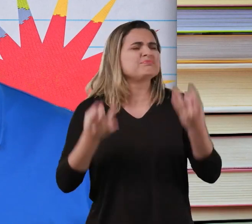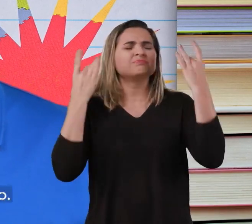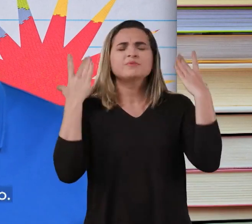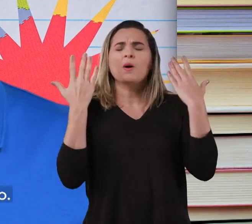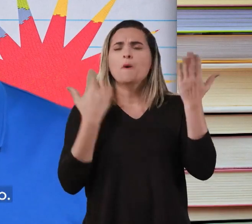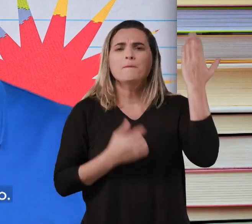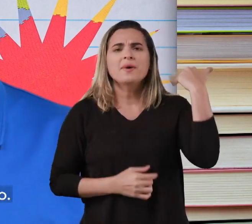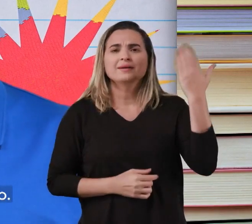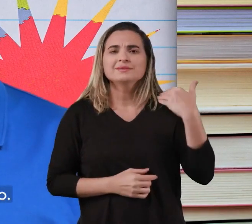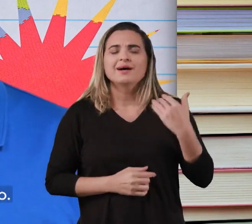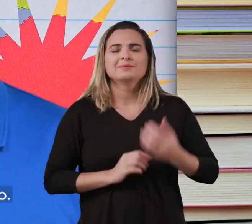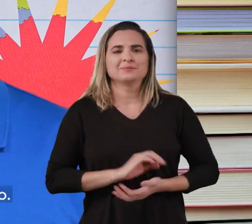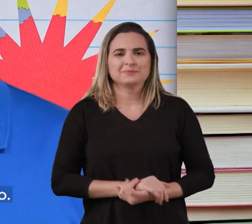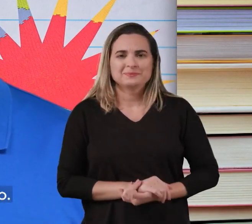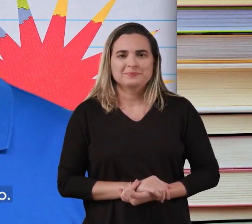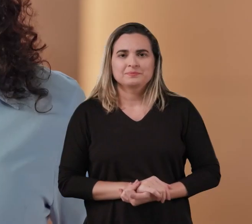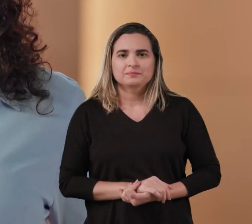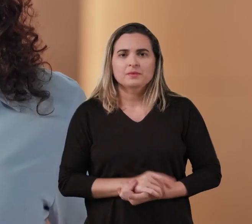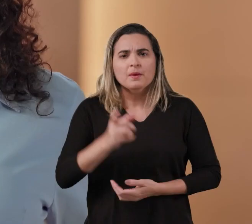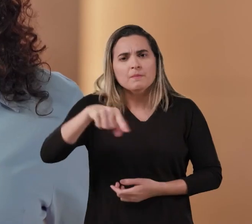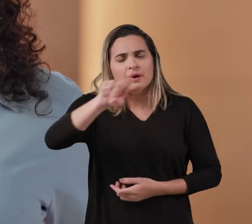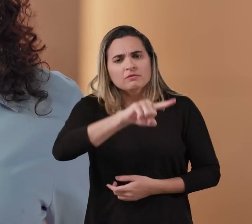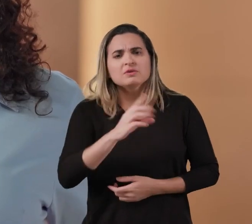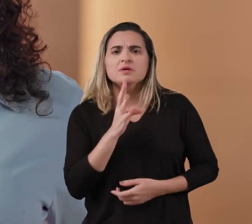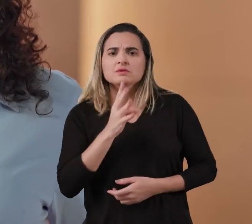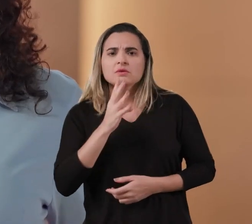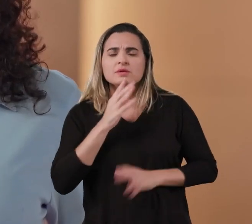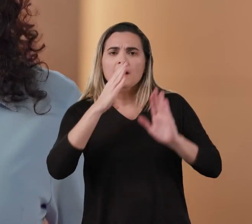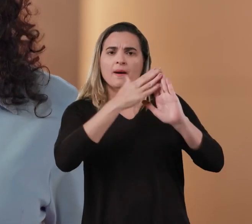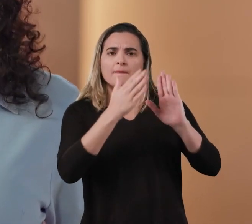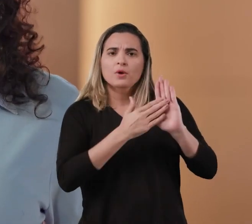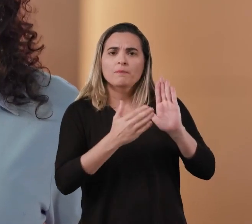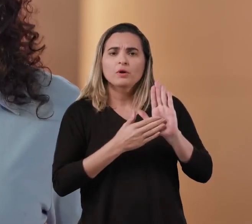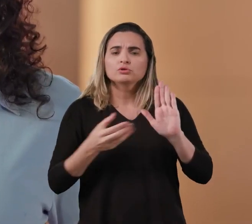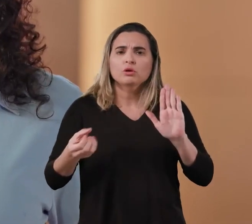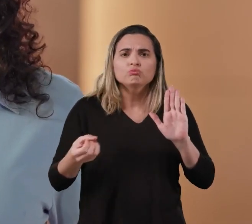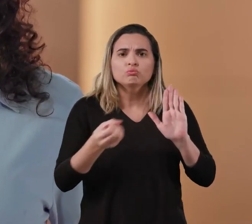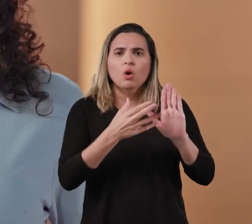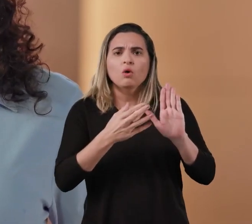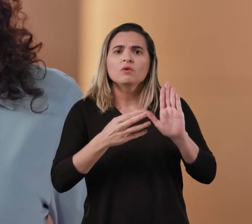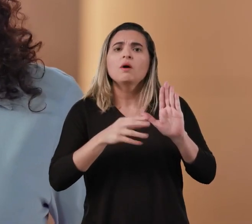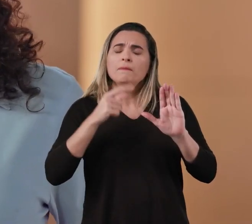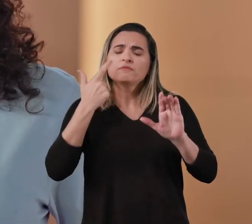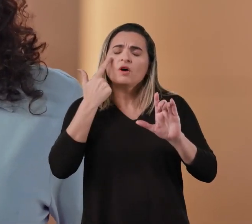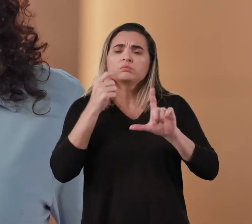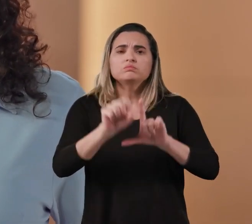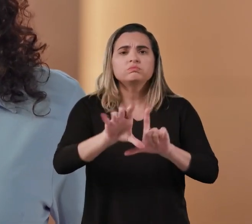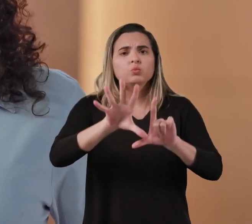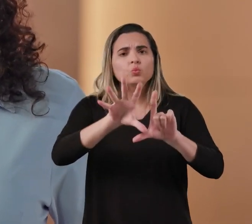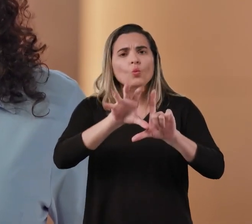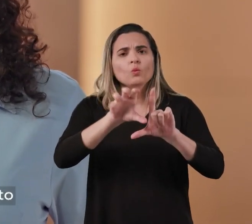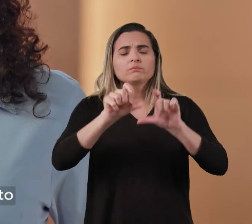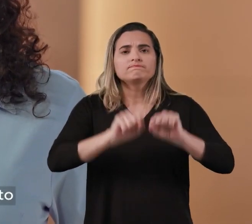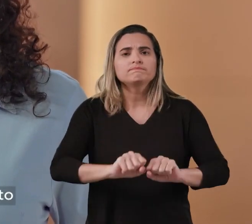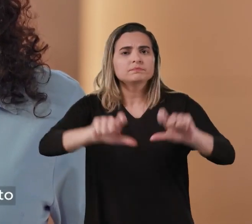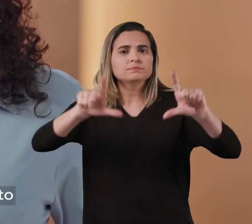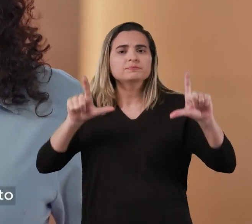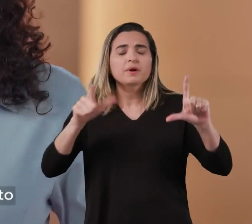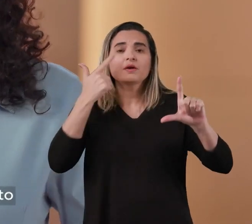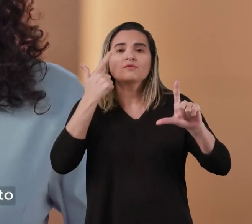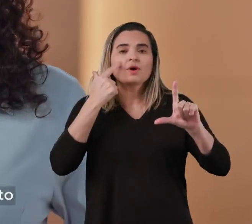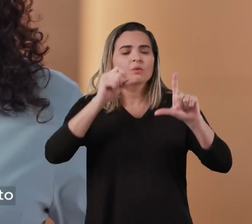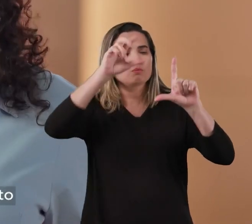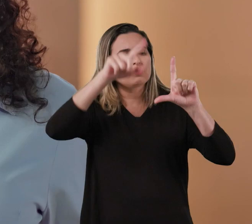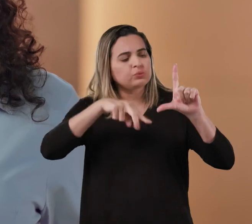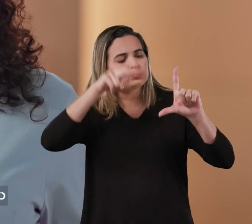e construindo a Natal do futuro. Para você conhecer melhor as propostas de Paulinho, use o QR Code aqui na tela e acesse o nosso